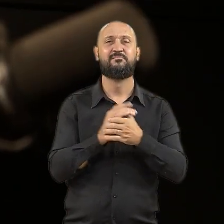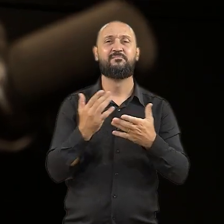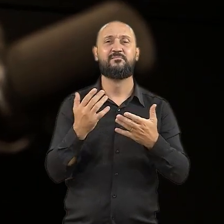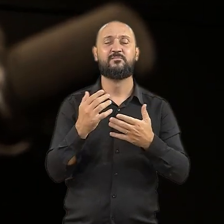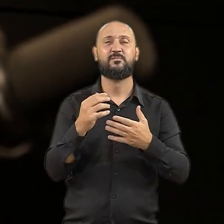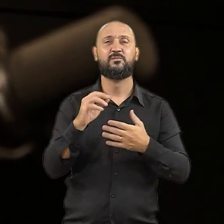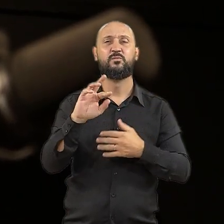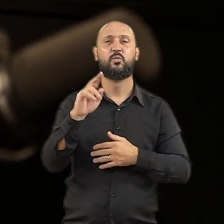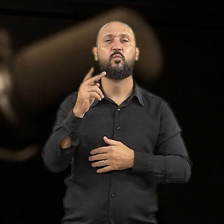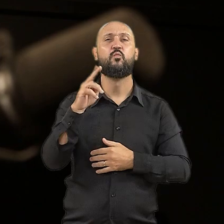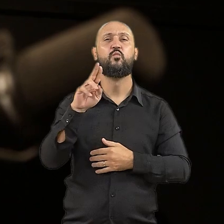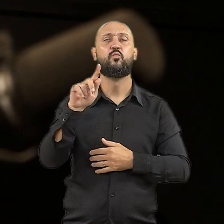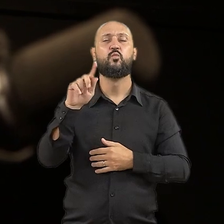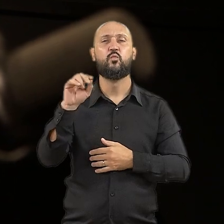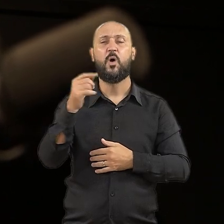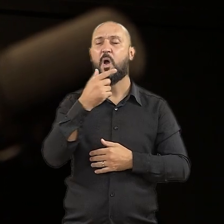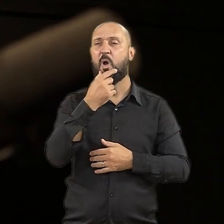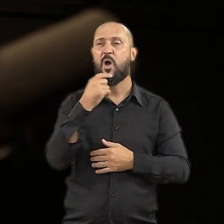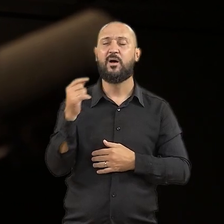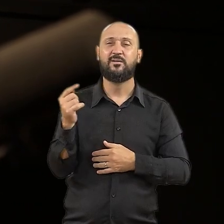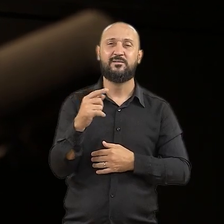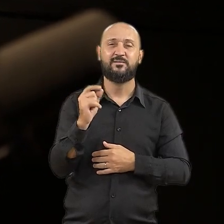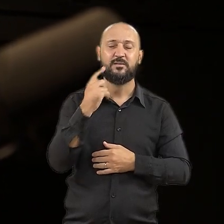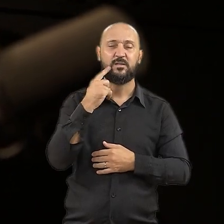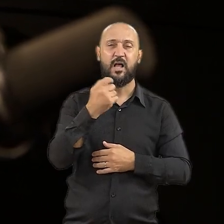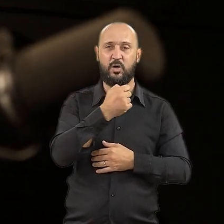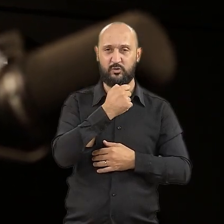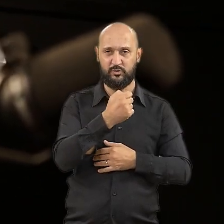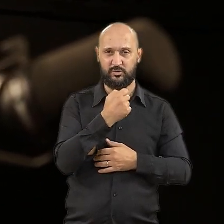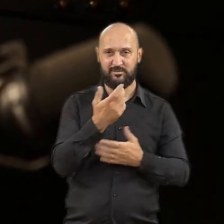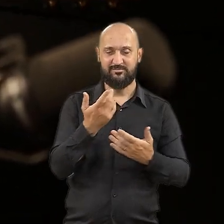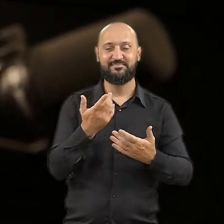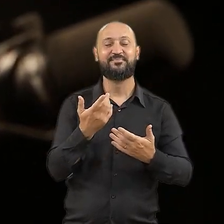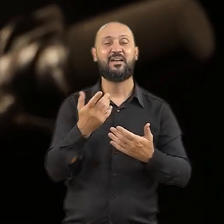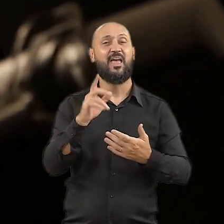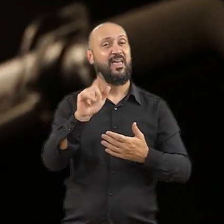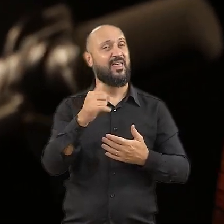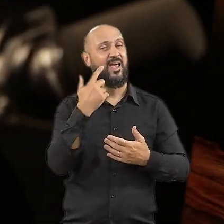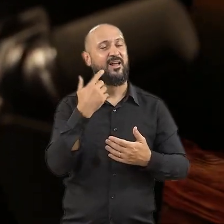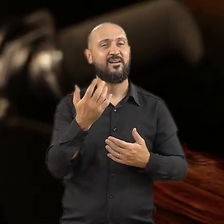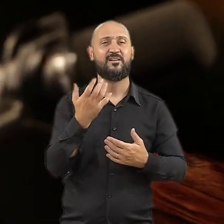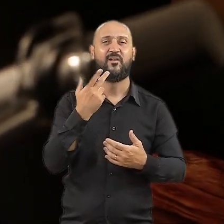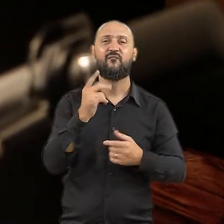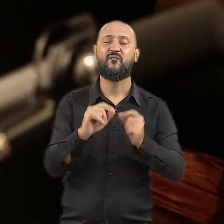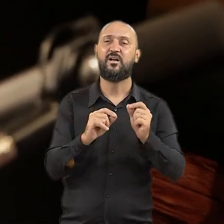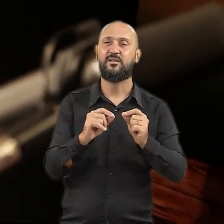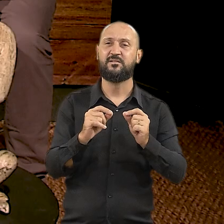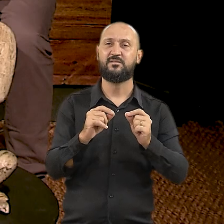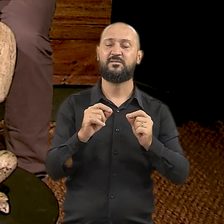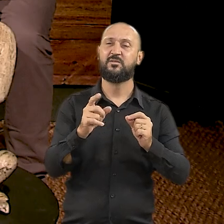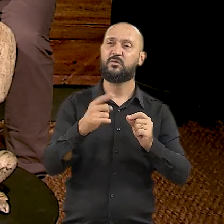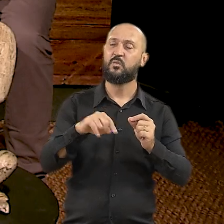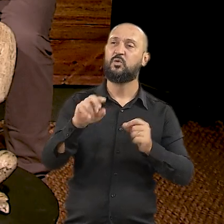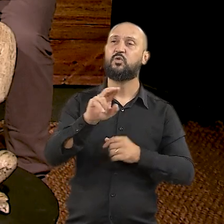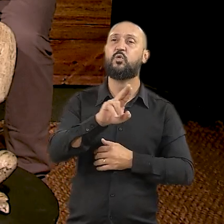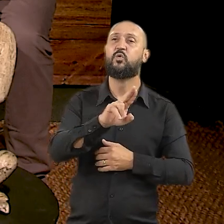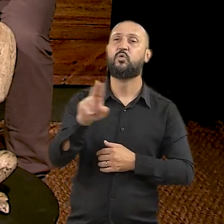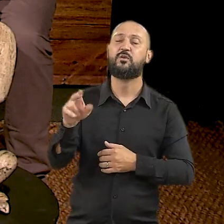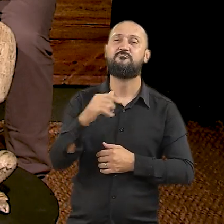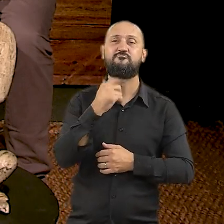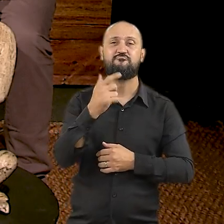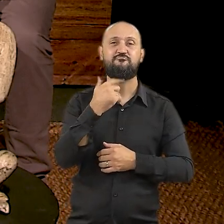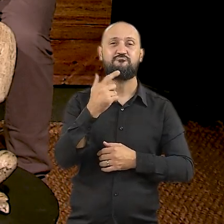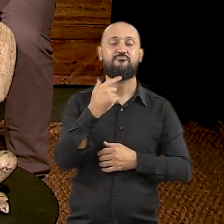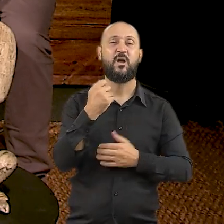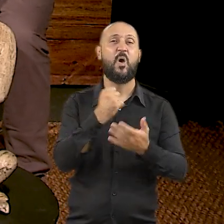do Hugo Rodrigues, aquele menino, o jornalista, que aí ela falou assim, com esse sobrenome